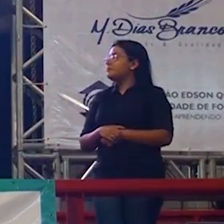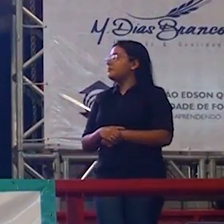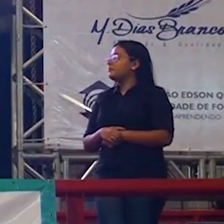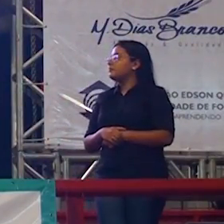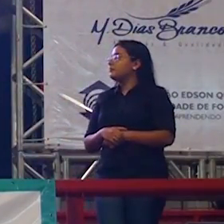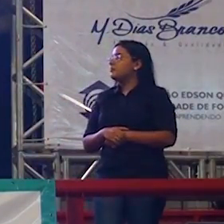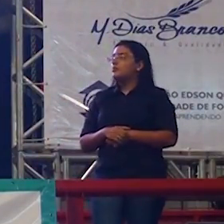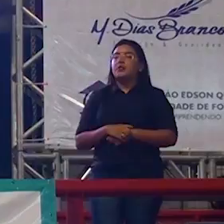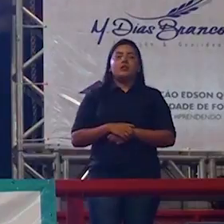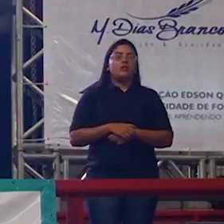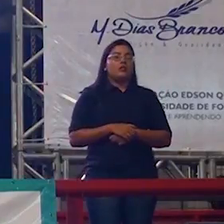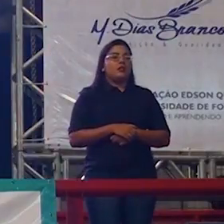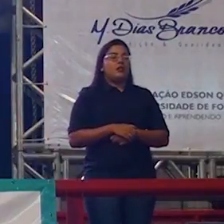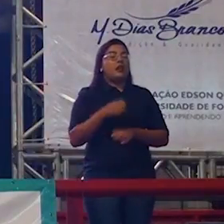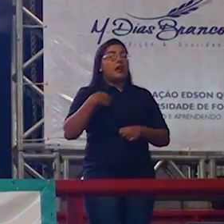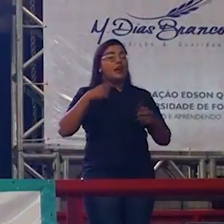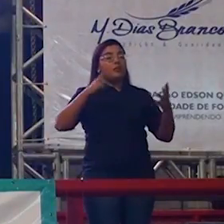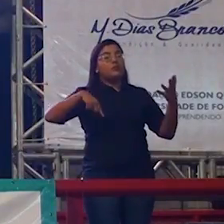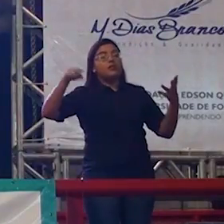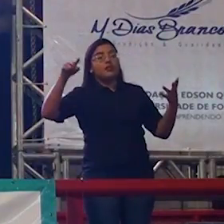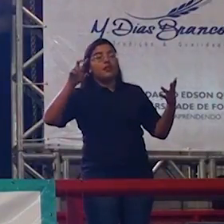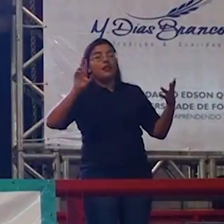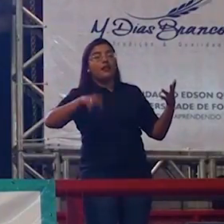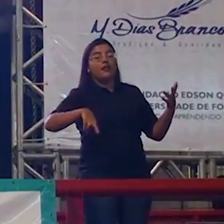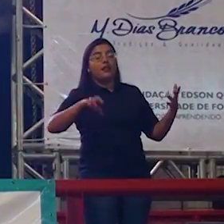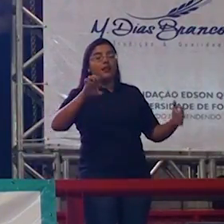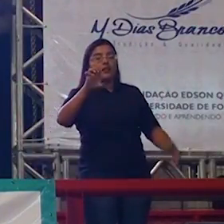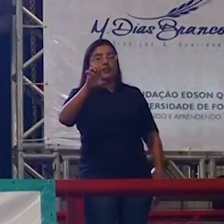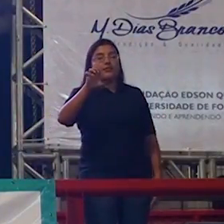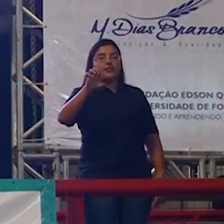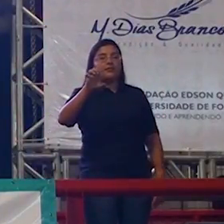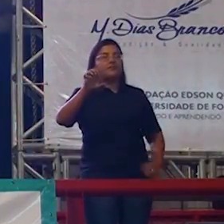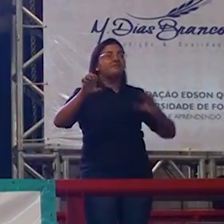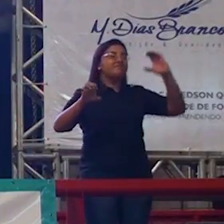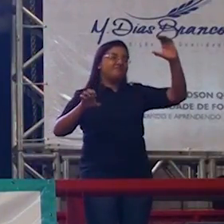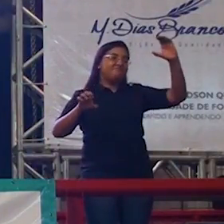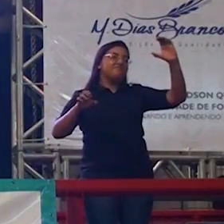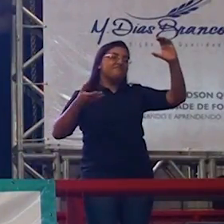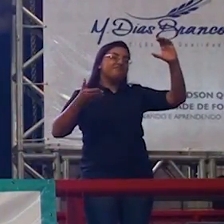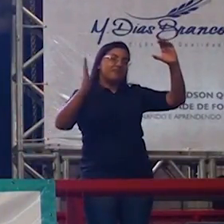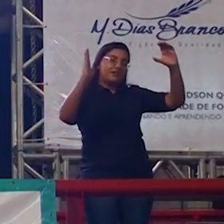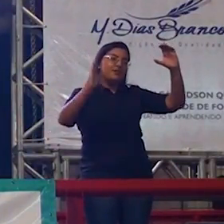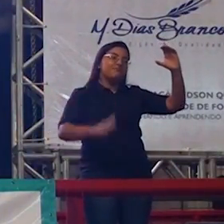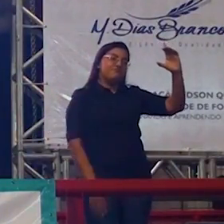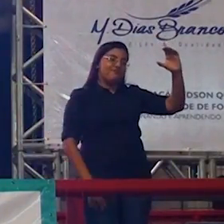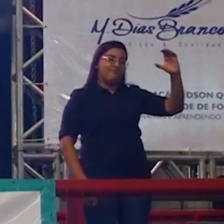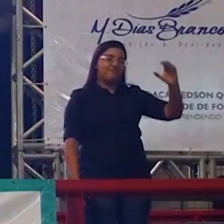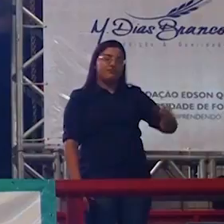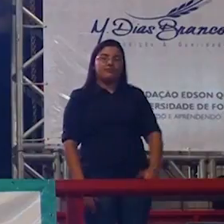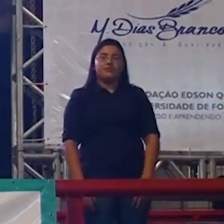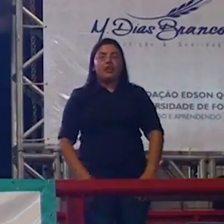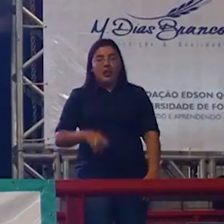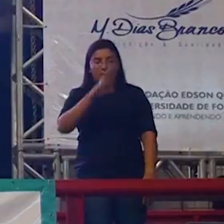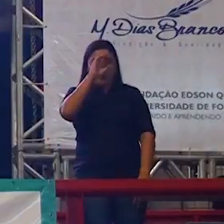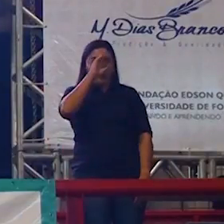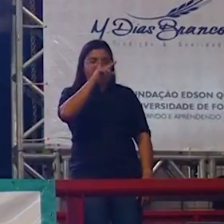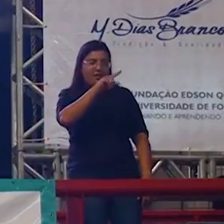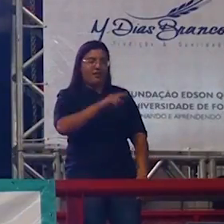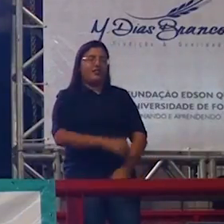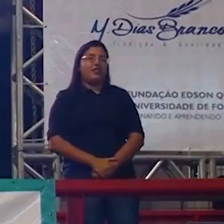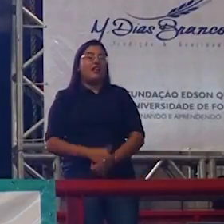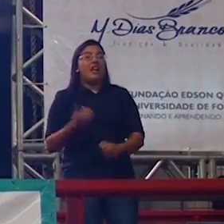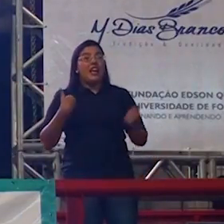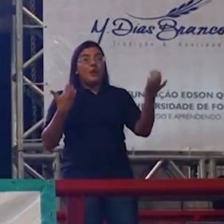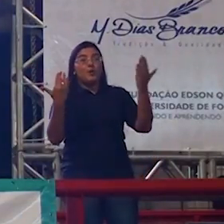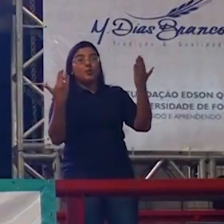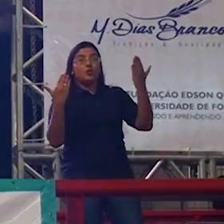E, marquei o item E. Qual foi a resposta? Foi o C. Primeira questão da prova eu errei. Fiquei entre